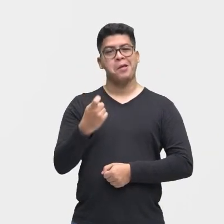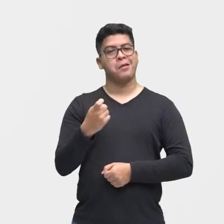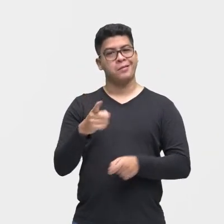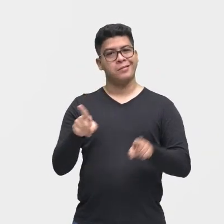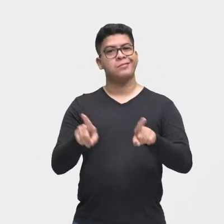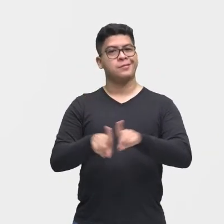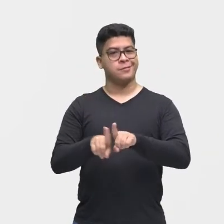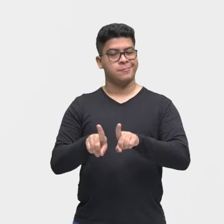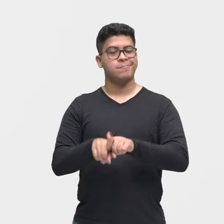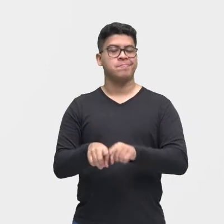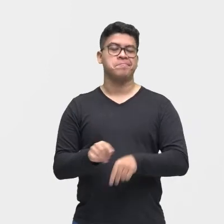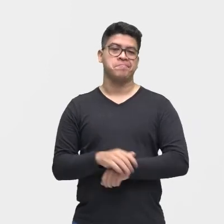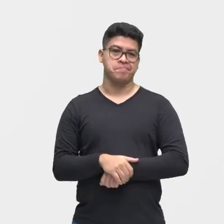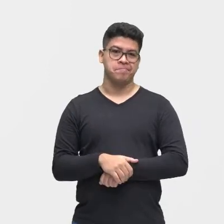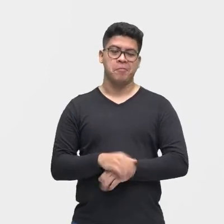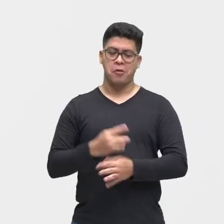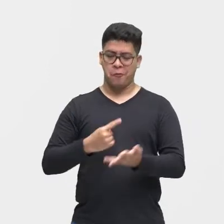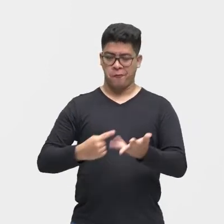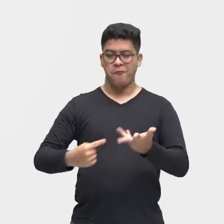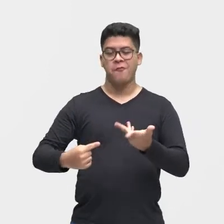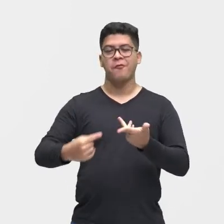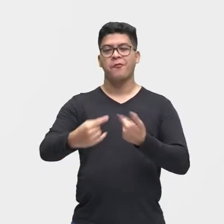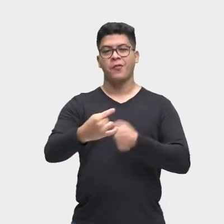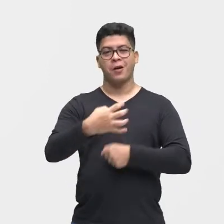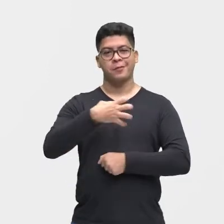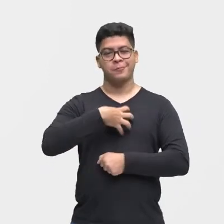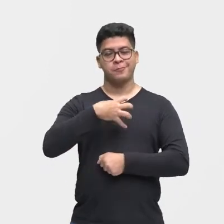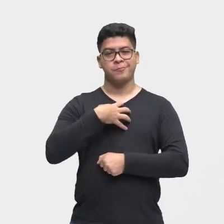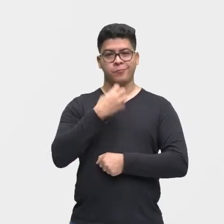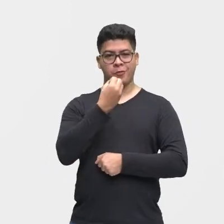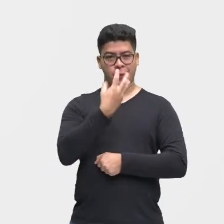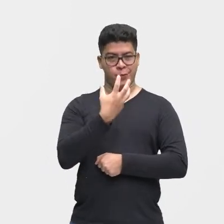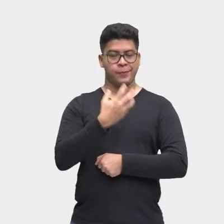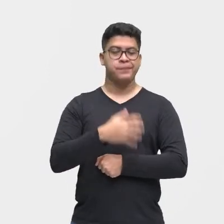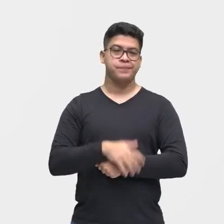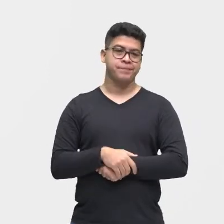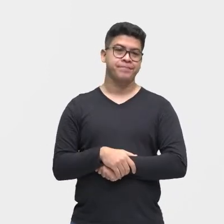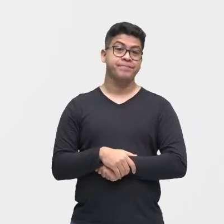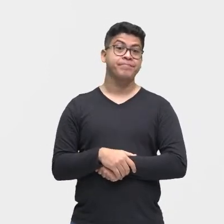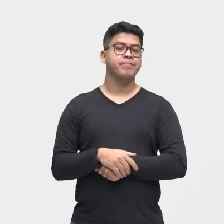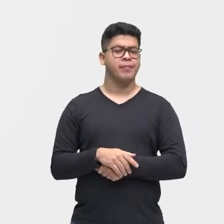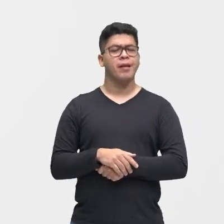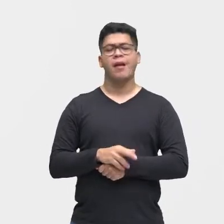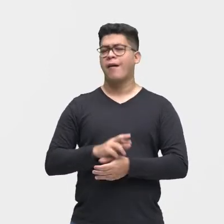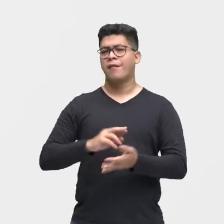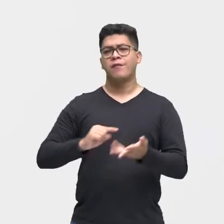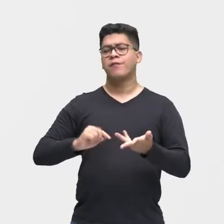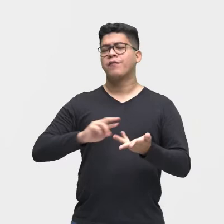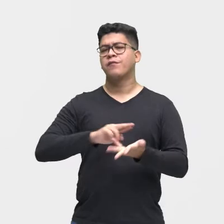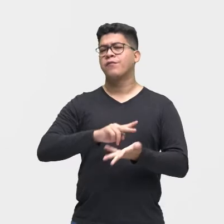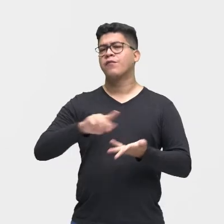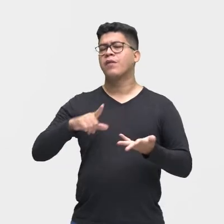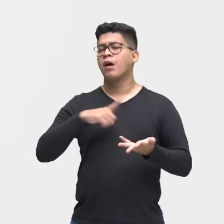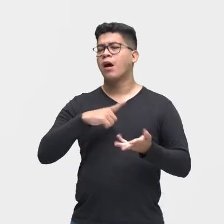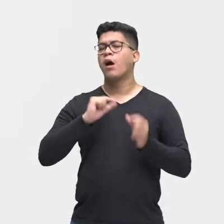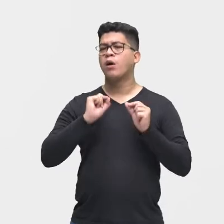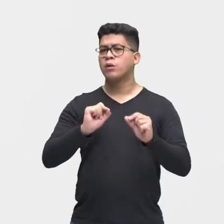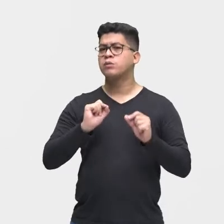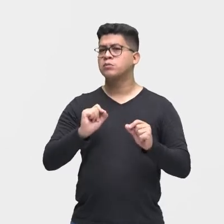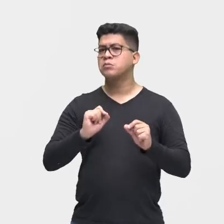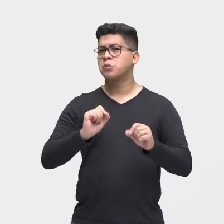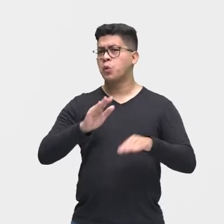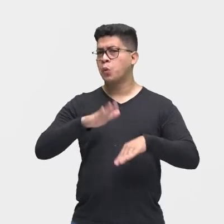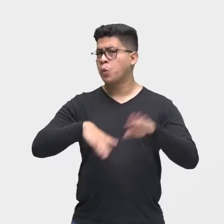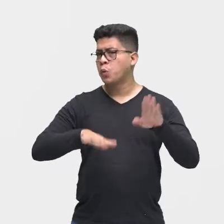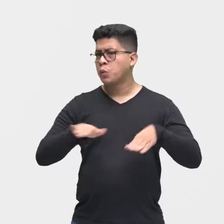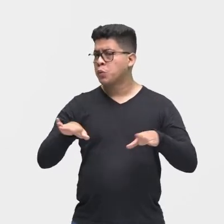só a quantidade de benefícios bom e muitos estudos e pesquisas apontam que praticar xadrez não tem uma